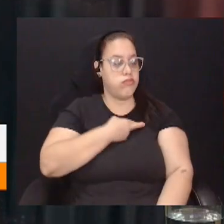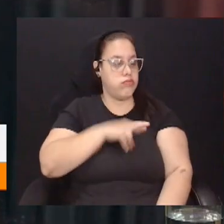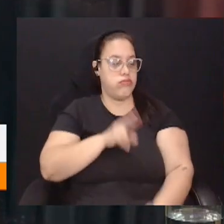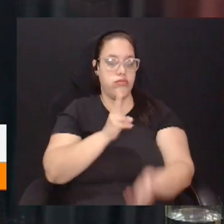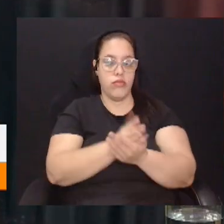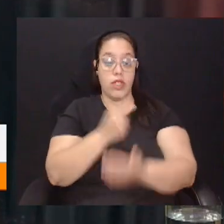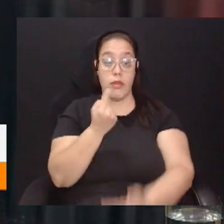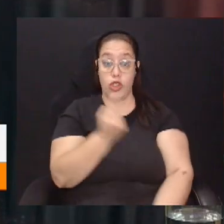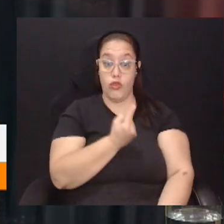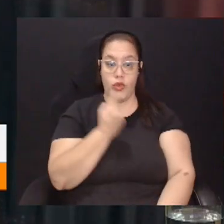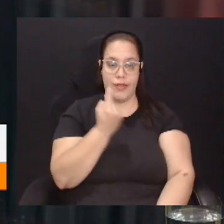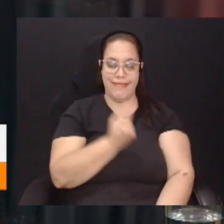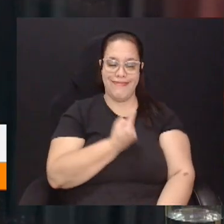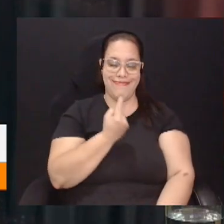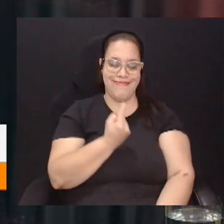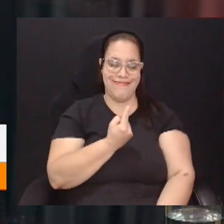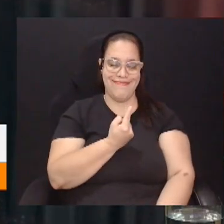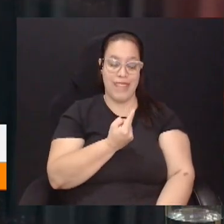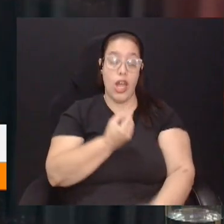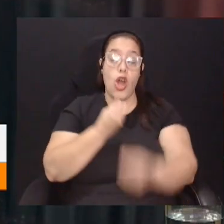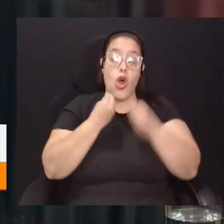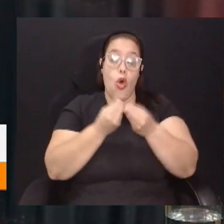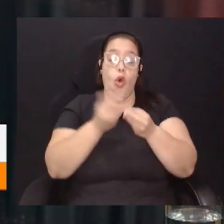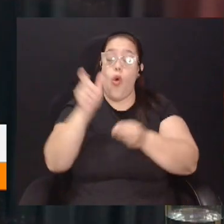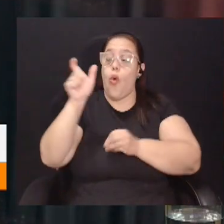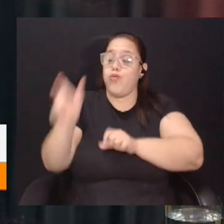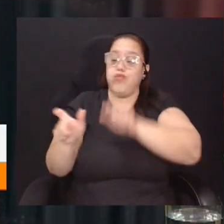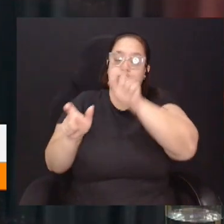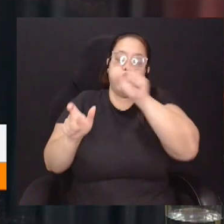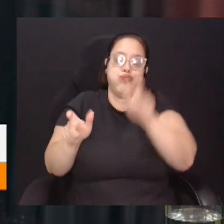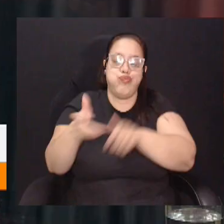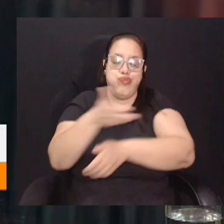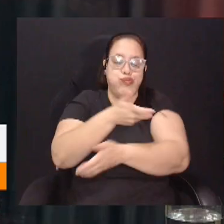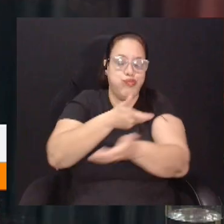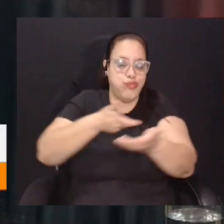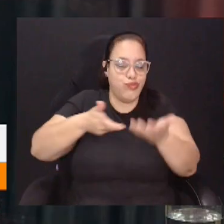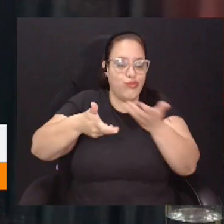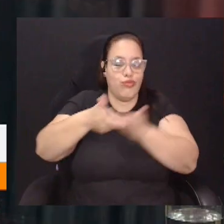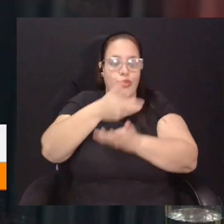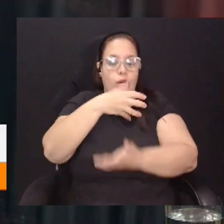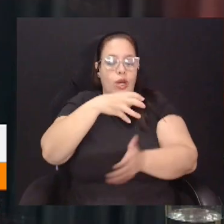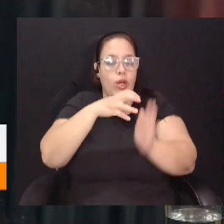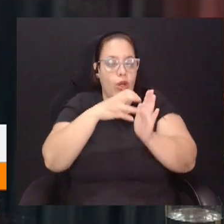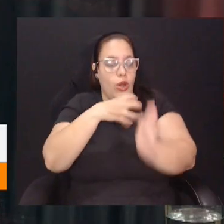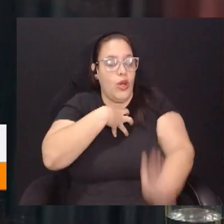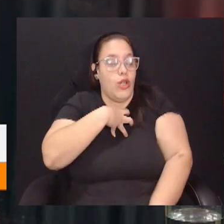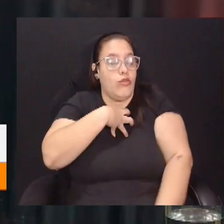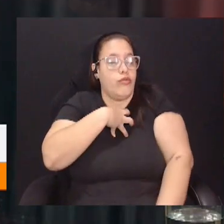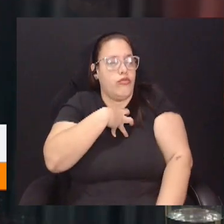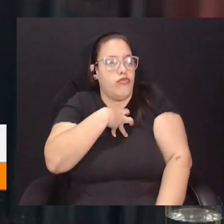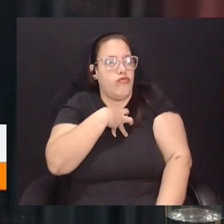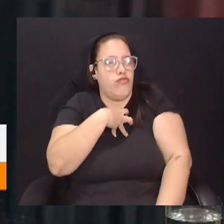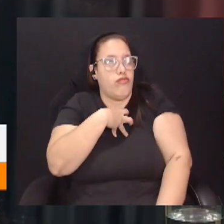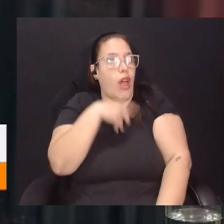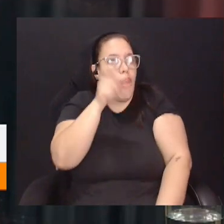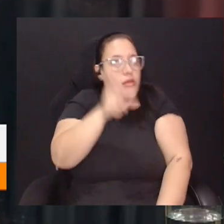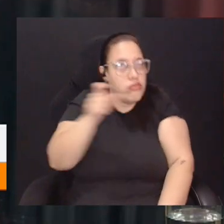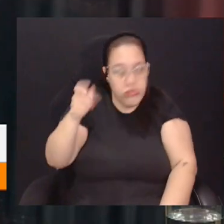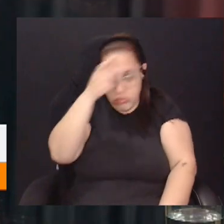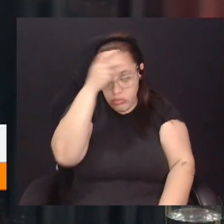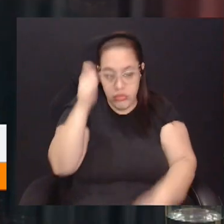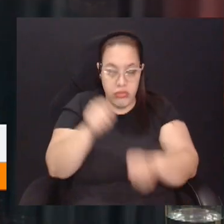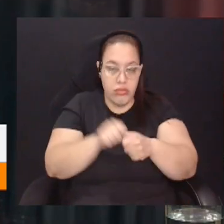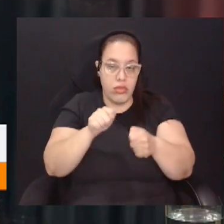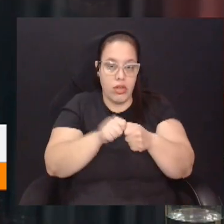É como cada pessoa lida com aquele fenômeno, como cada pessoa faz as suas concessões